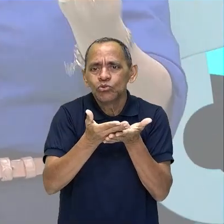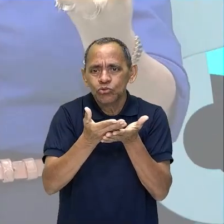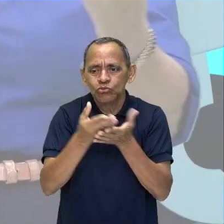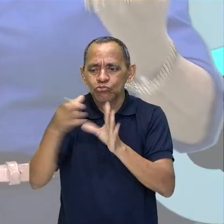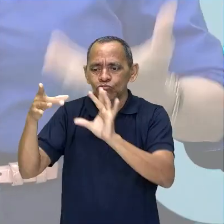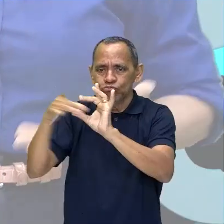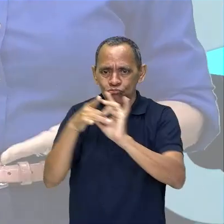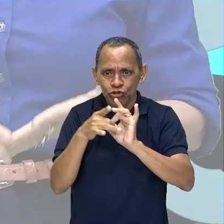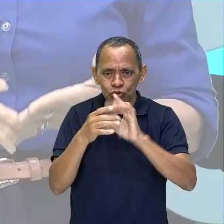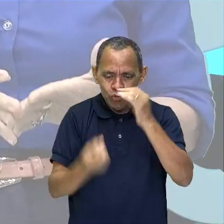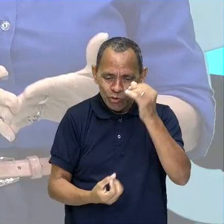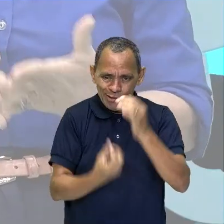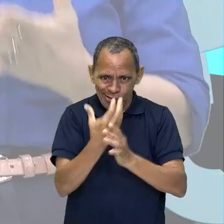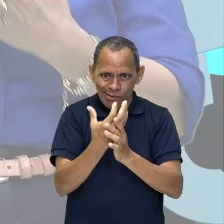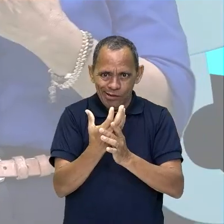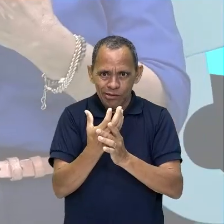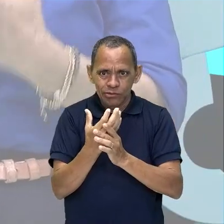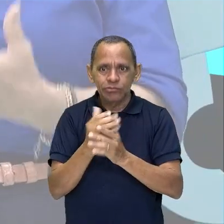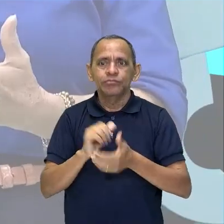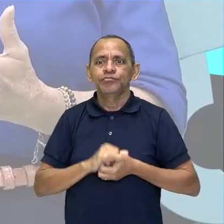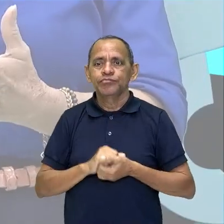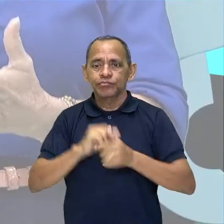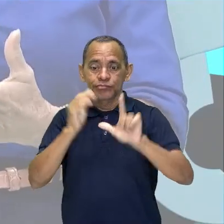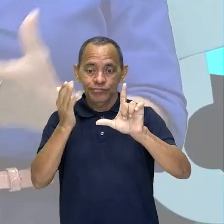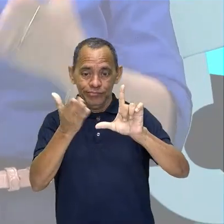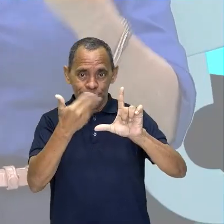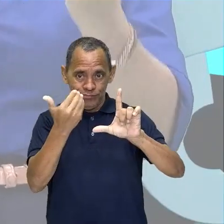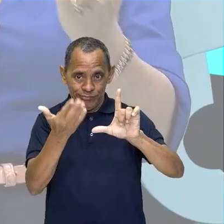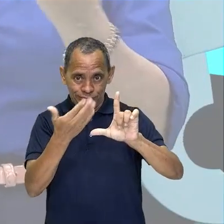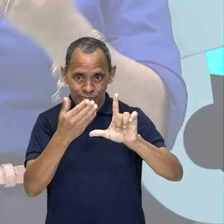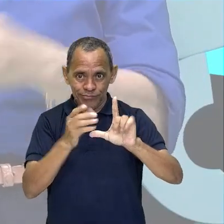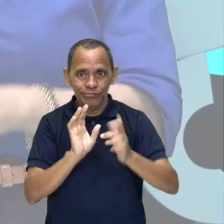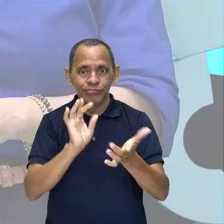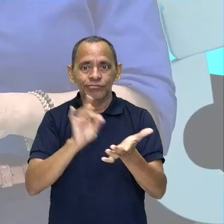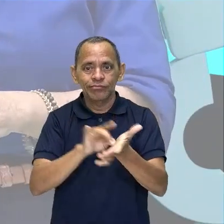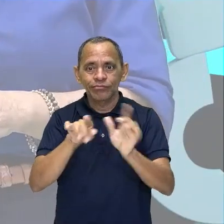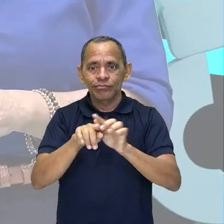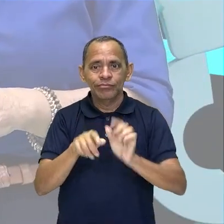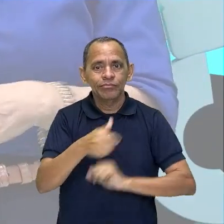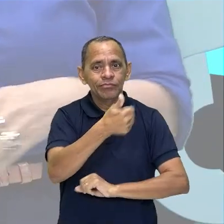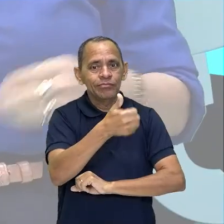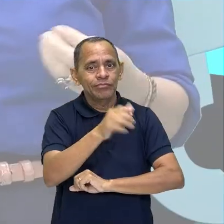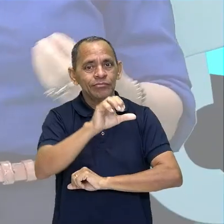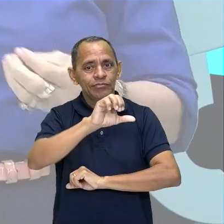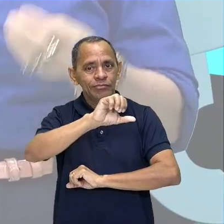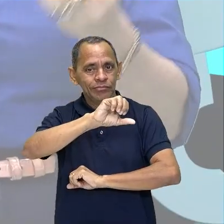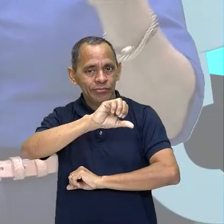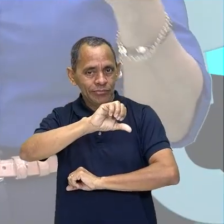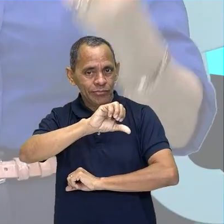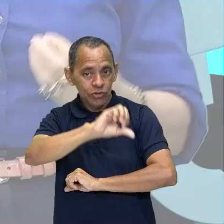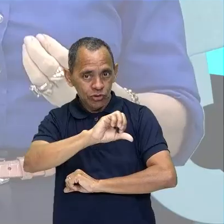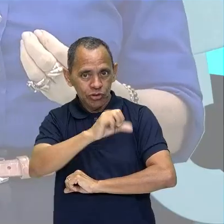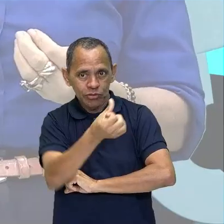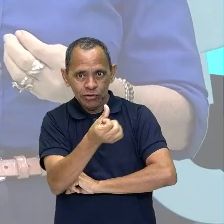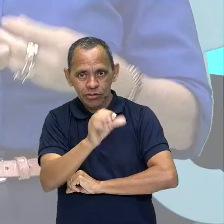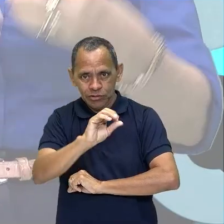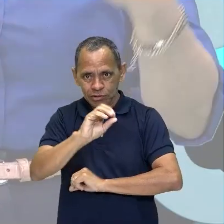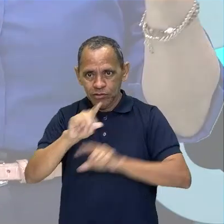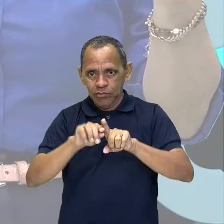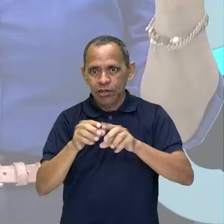que surgem as hipermídias é exatamente 1960. Então,